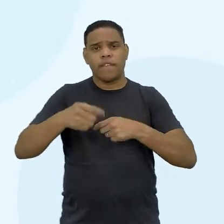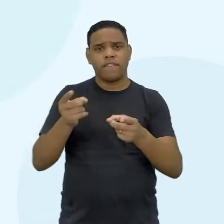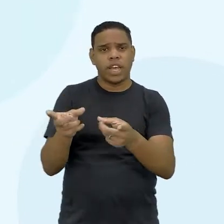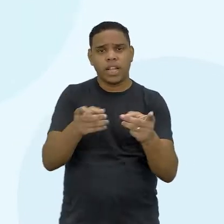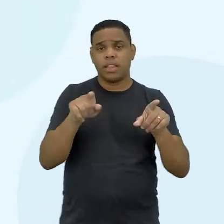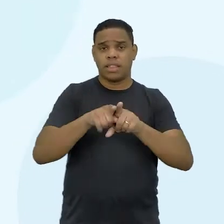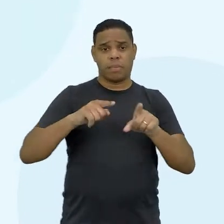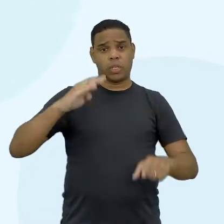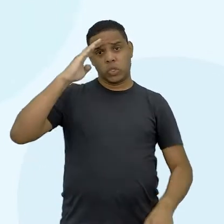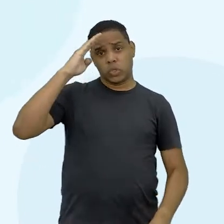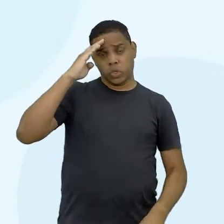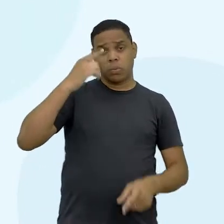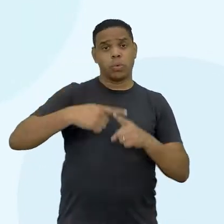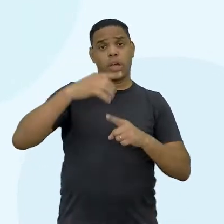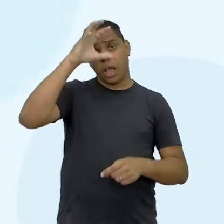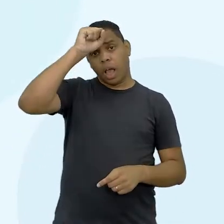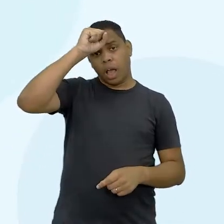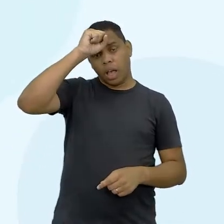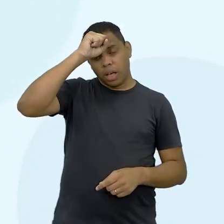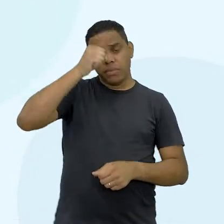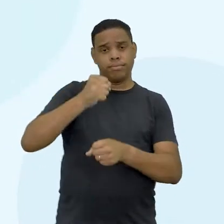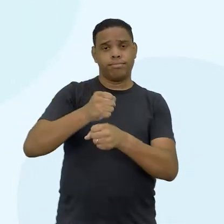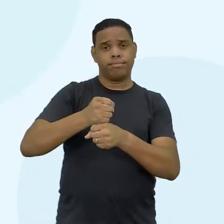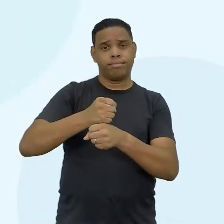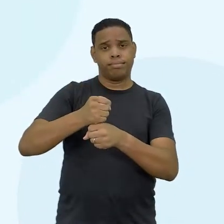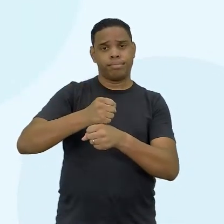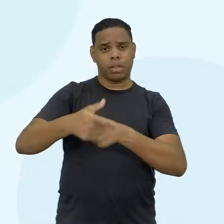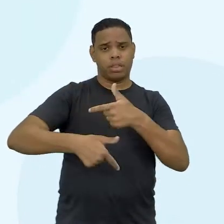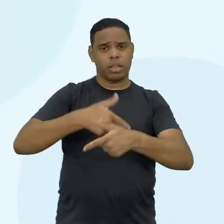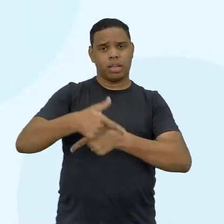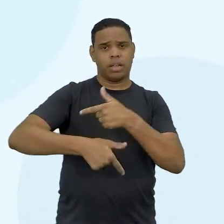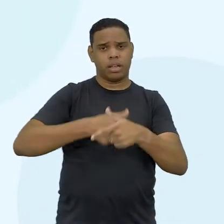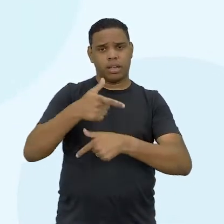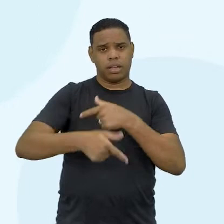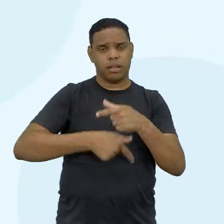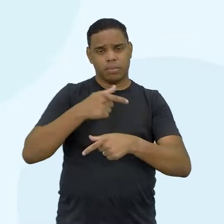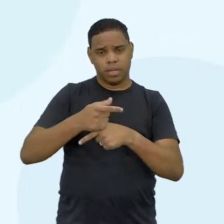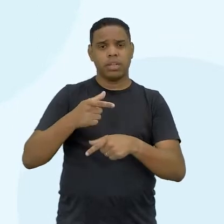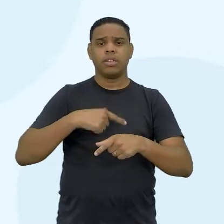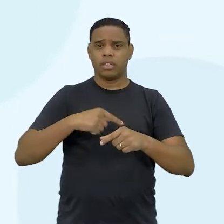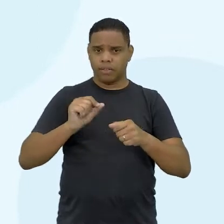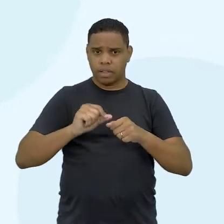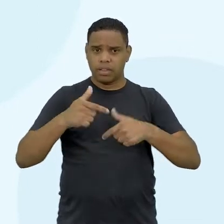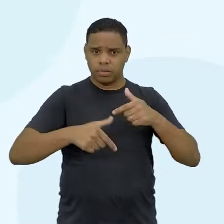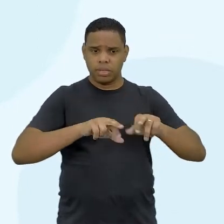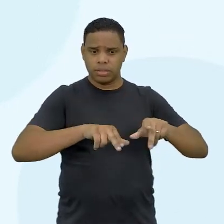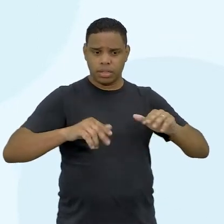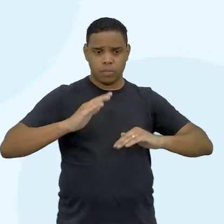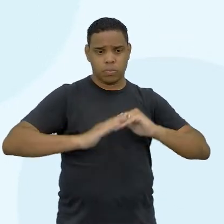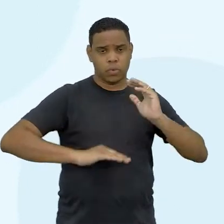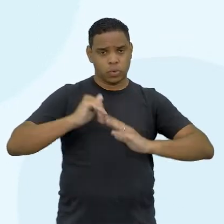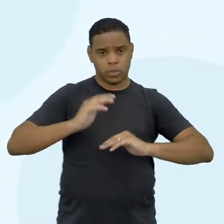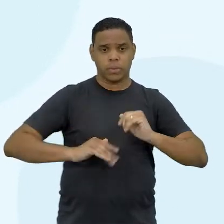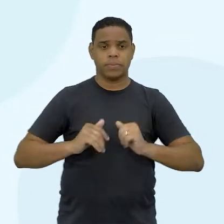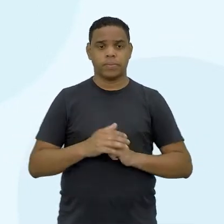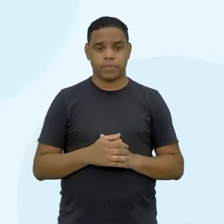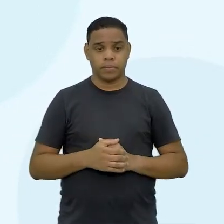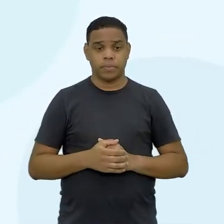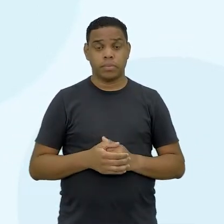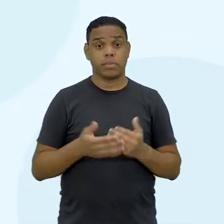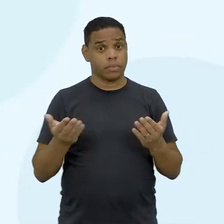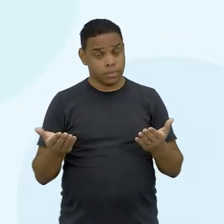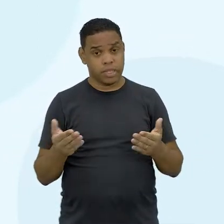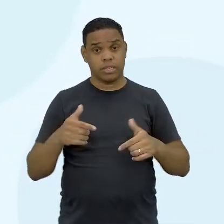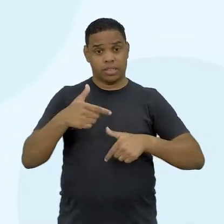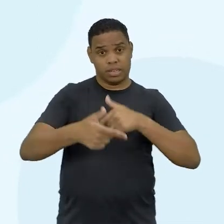porque eles eram aprendidos durante um longo período e o trabalhador executava diferentes aspectos da produção. Muitos